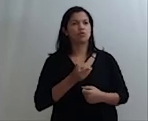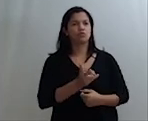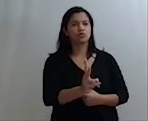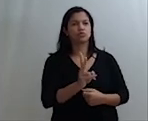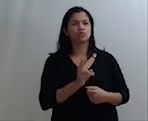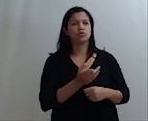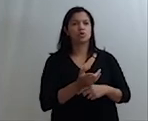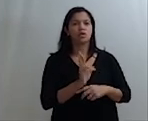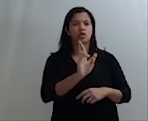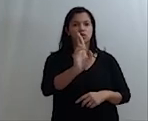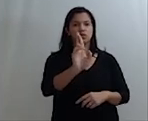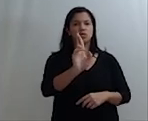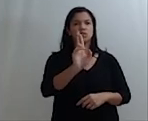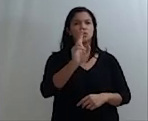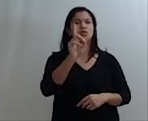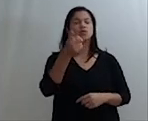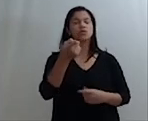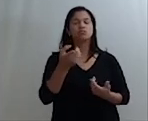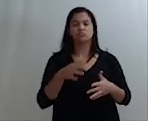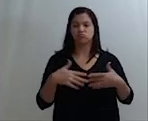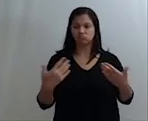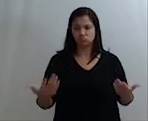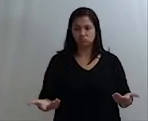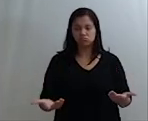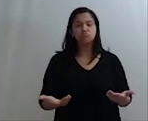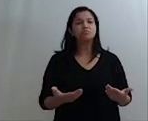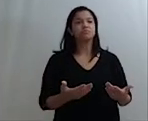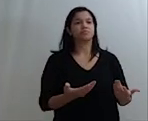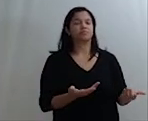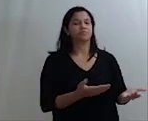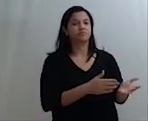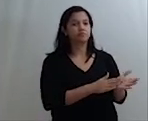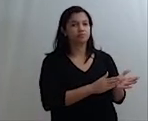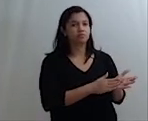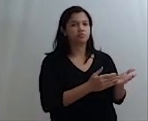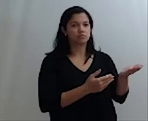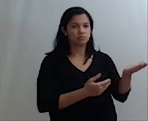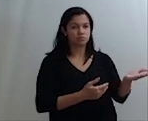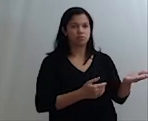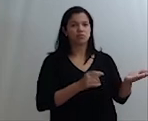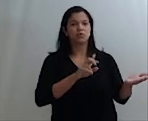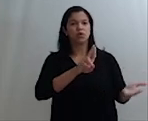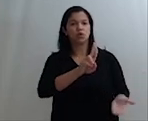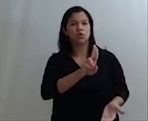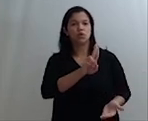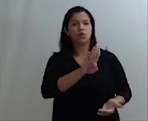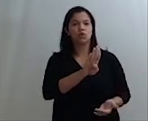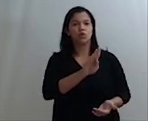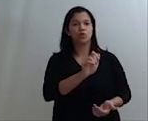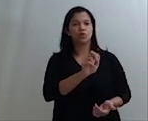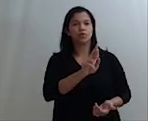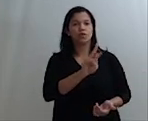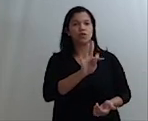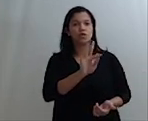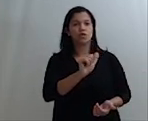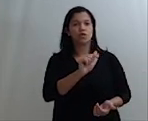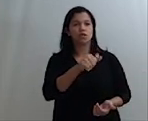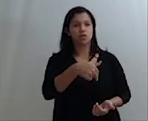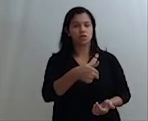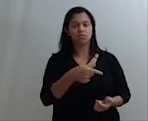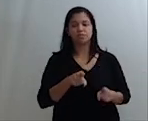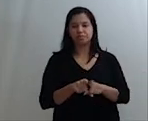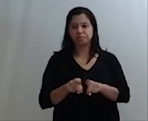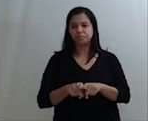ministros Saúdo o Dr biratan de bucho pela sua sustentação e o Dr José adones